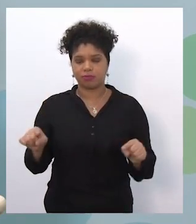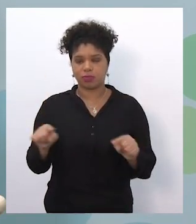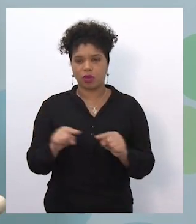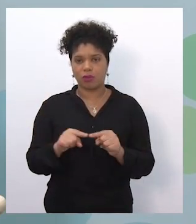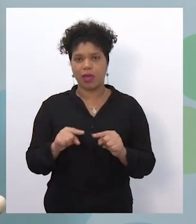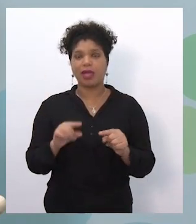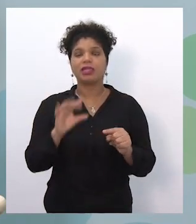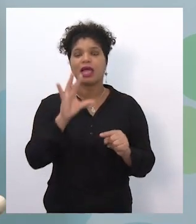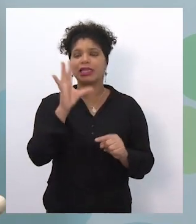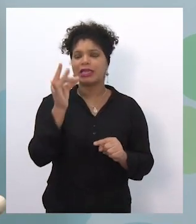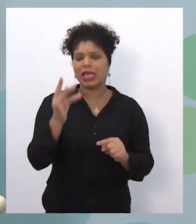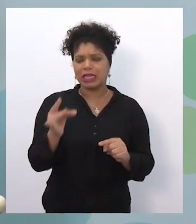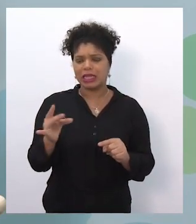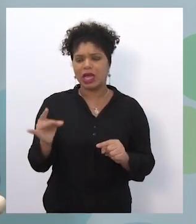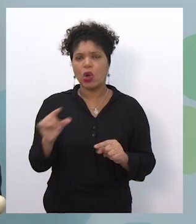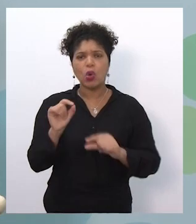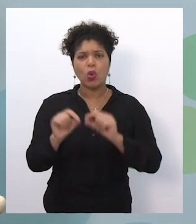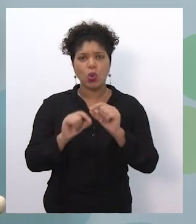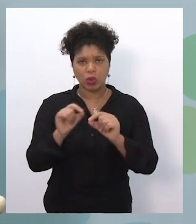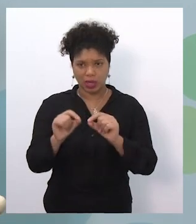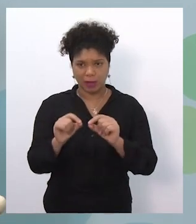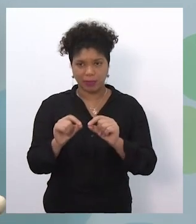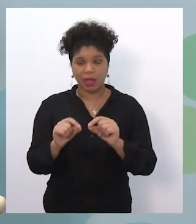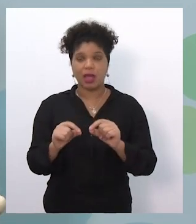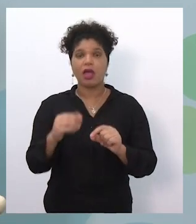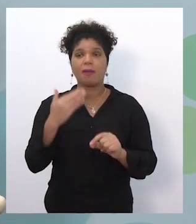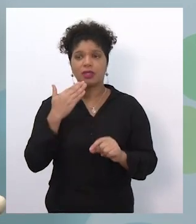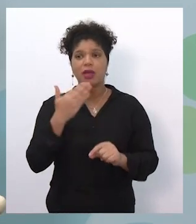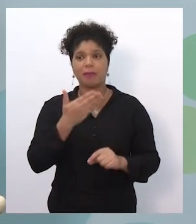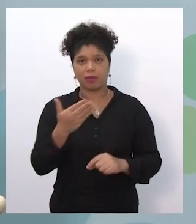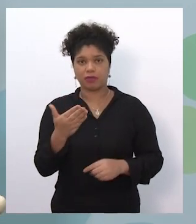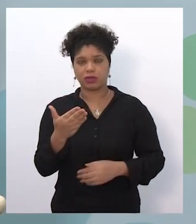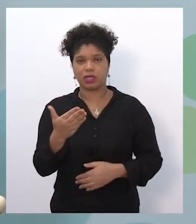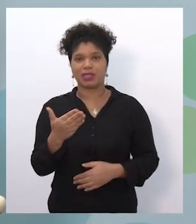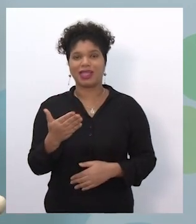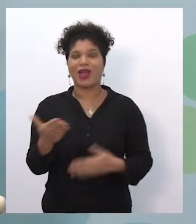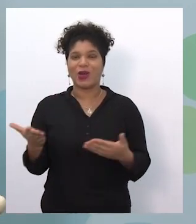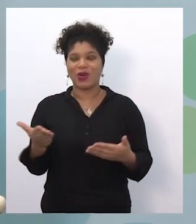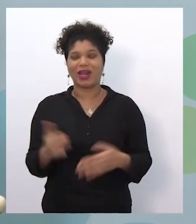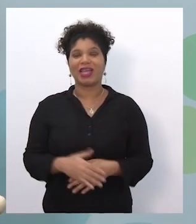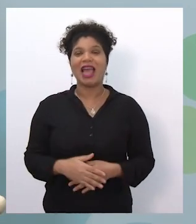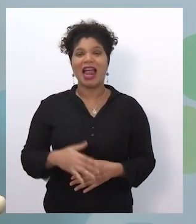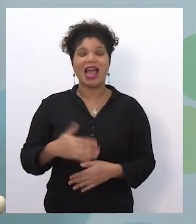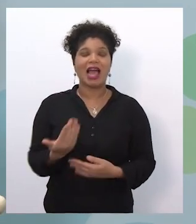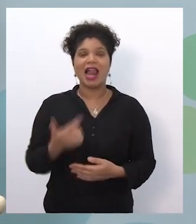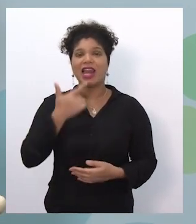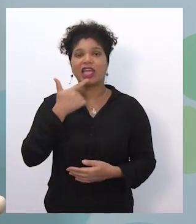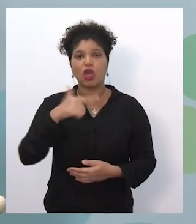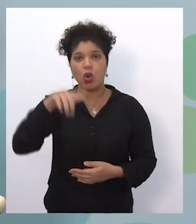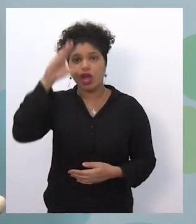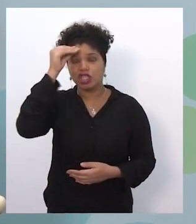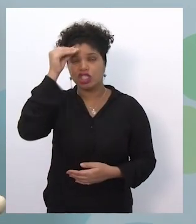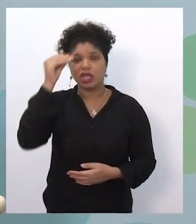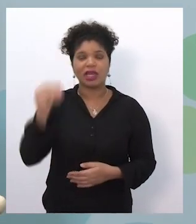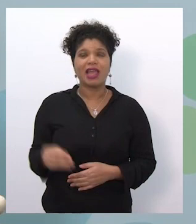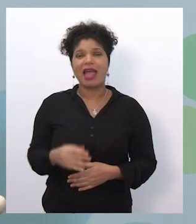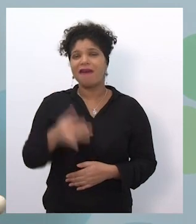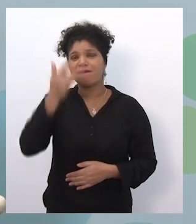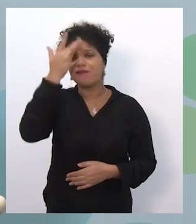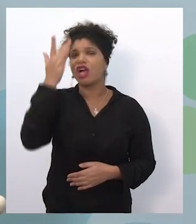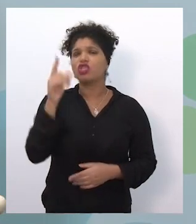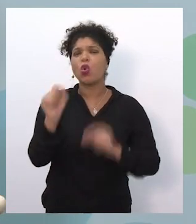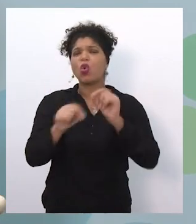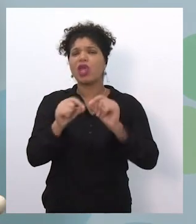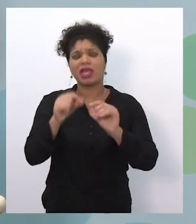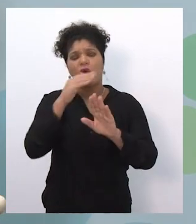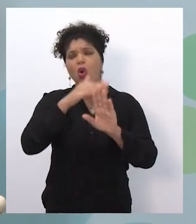mas antes de falar disso, daí vamos trazer um pouco para a língua portuguesa, né? Que é os hardwares. O que é um hardware, né?